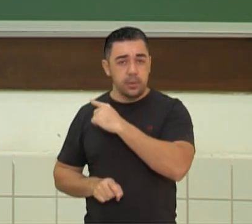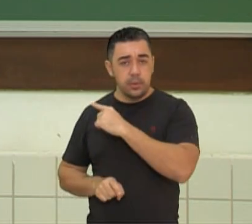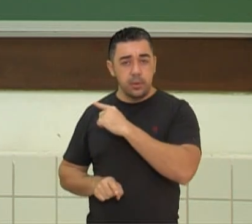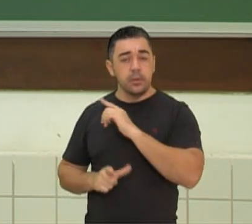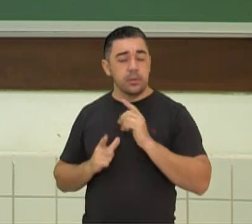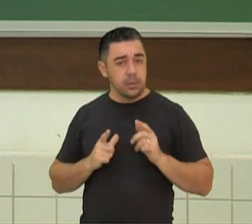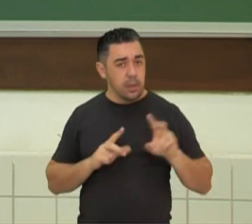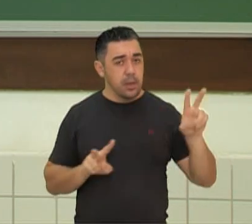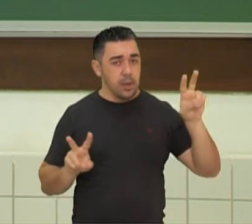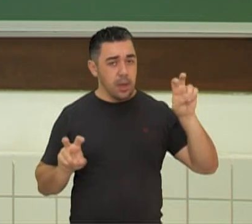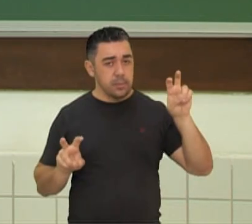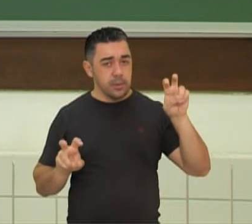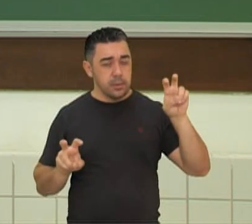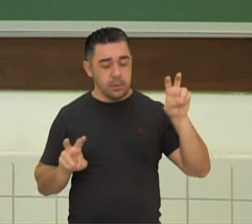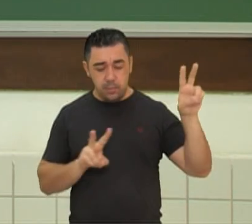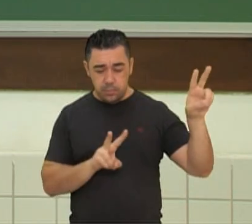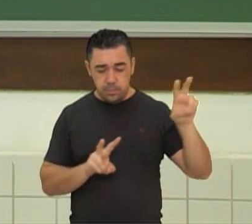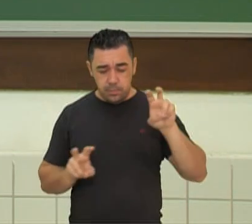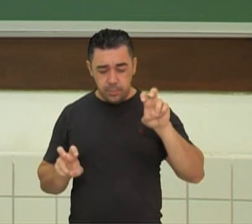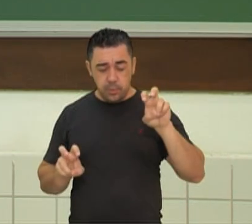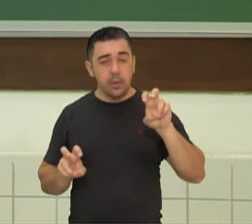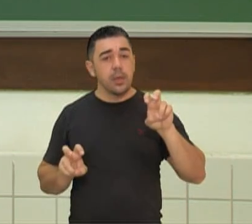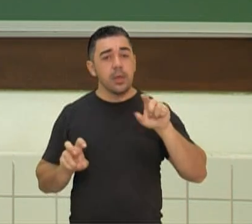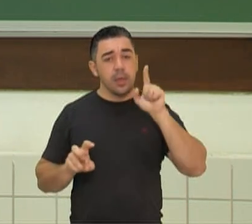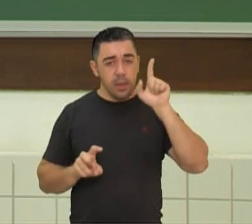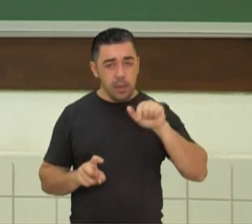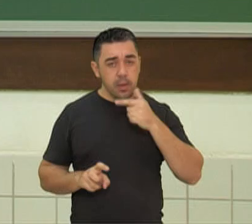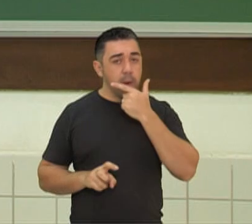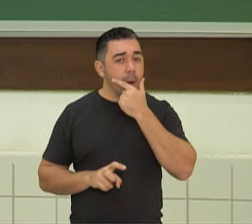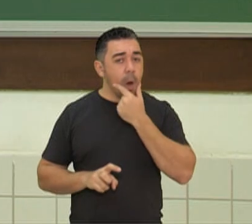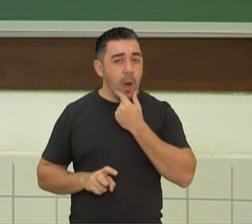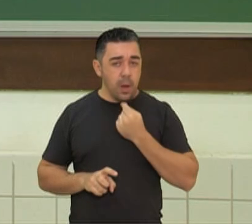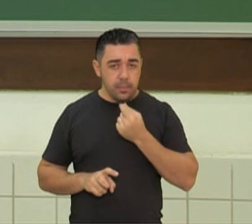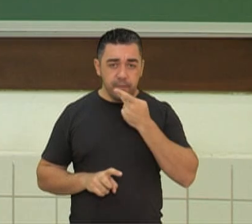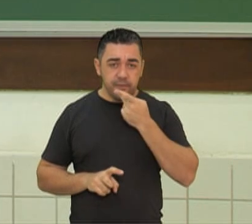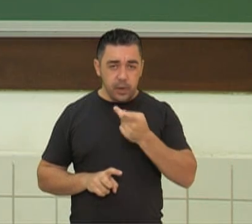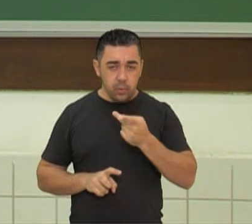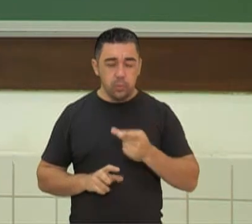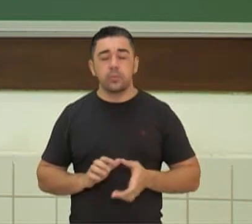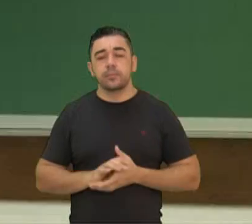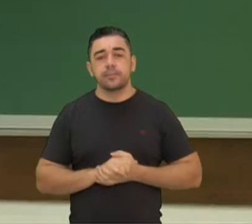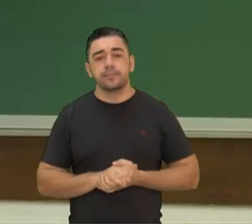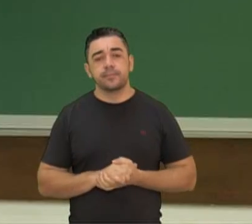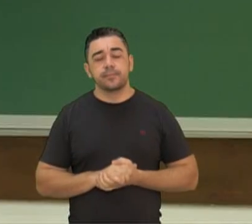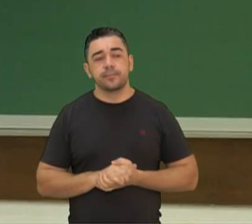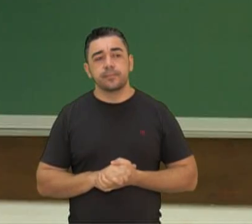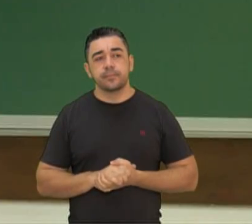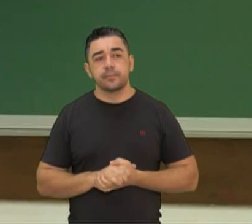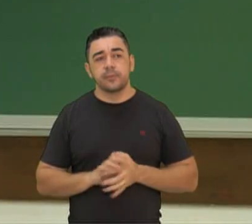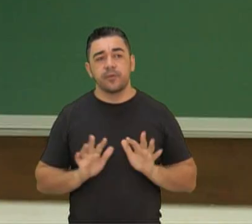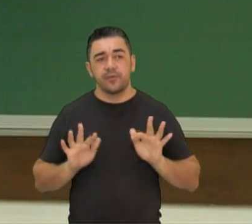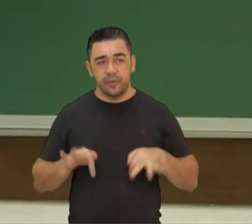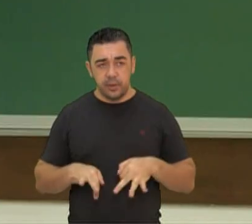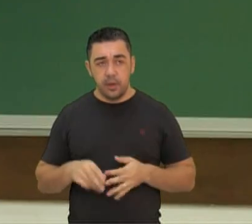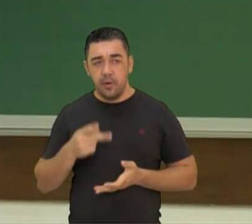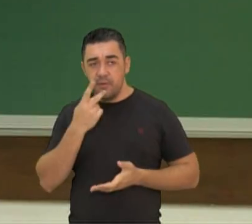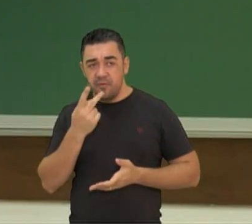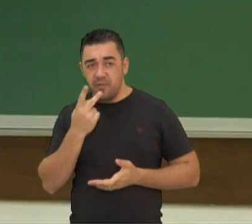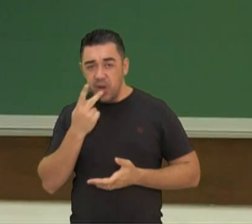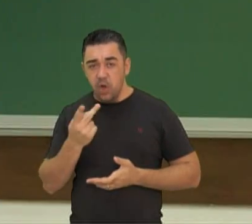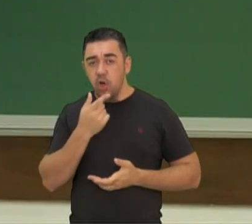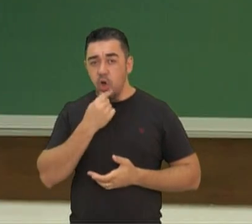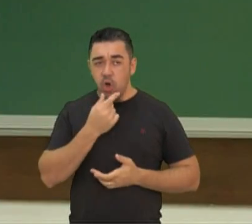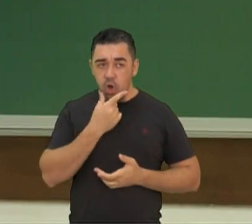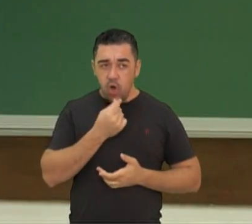ler, ele está entre aspas. Então, é a fala lá do jornalista, não é verdade? Que diz assim no final, disse o